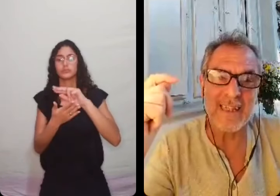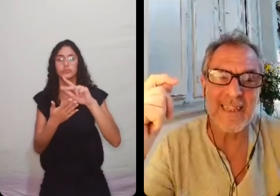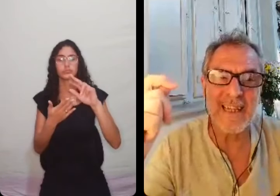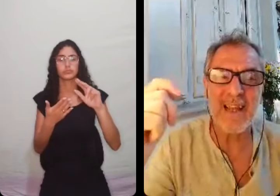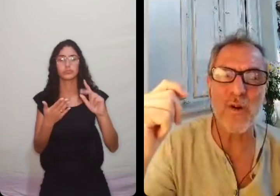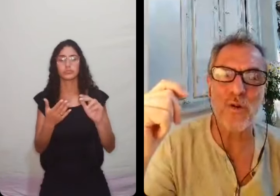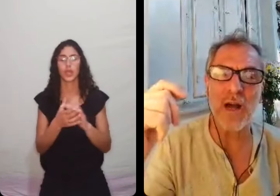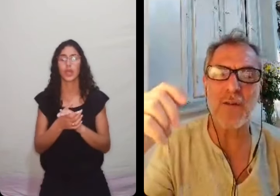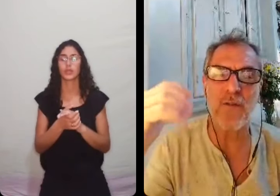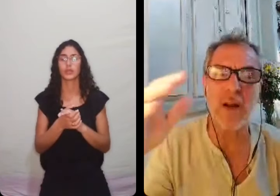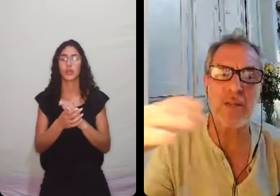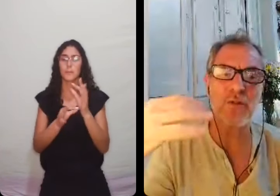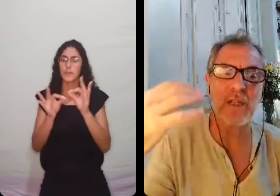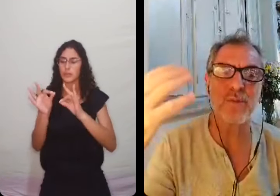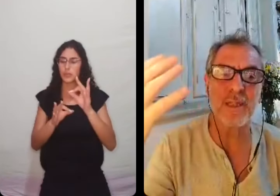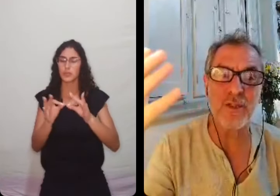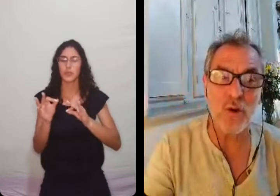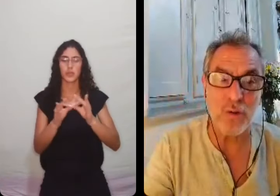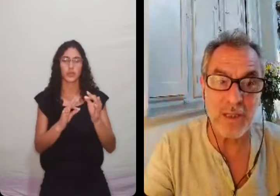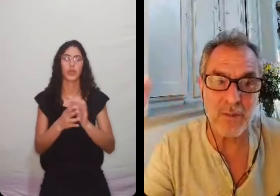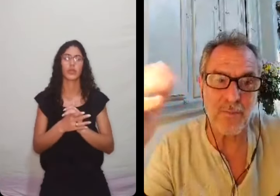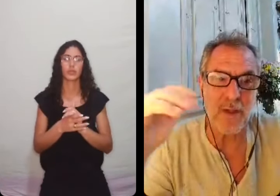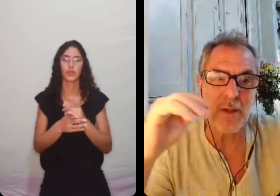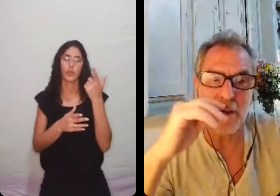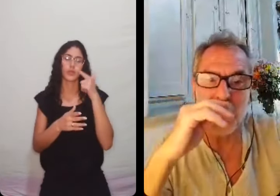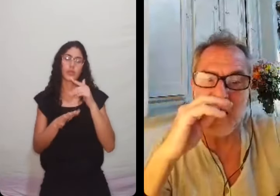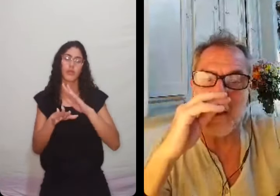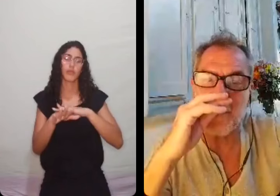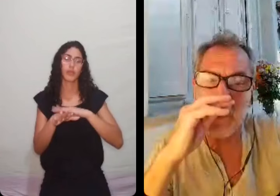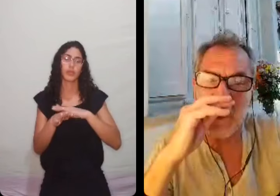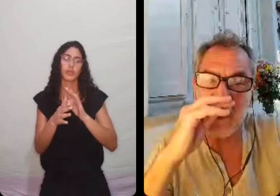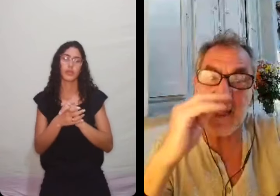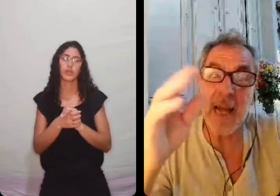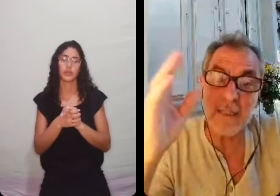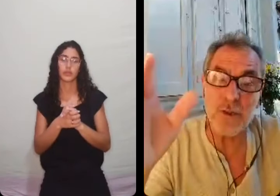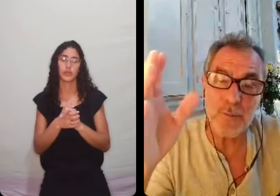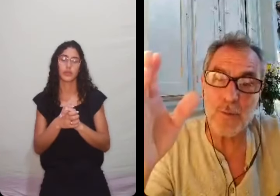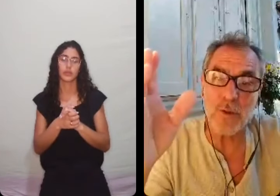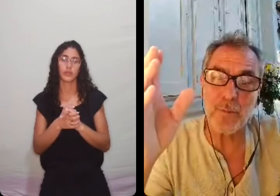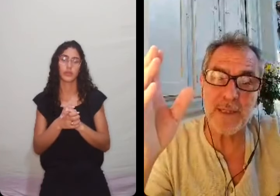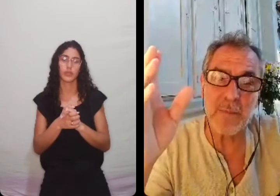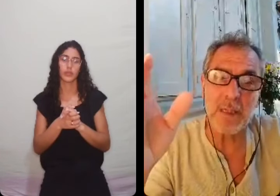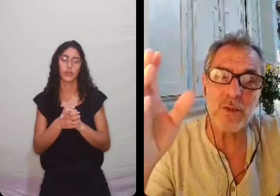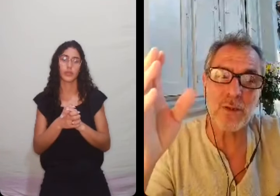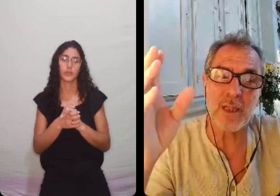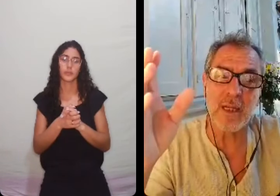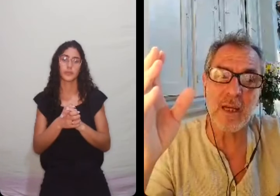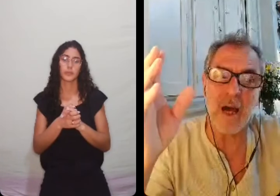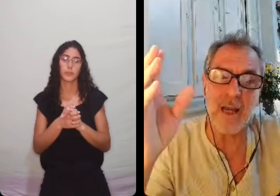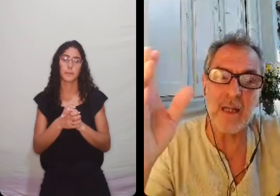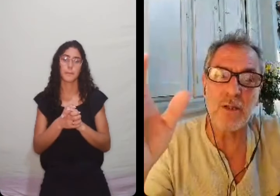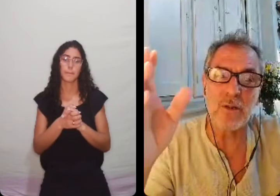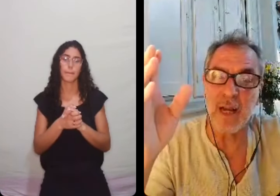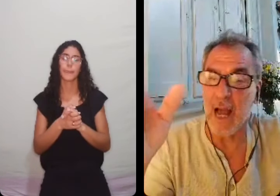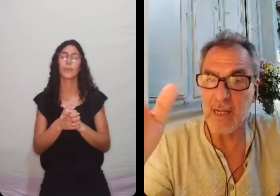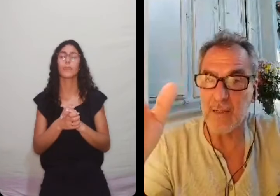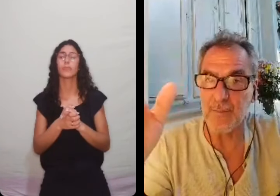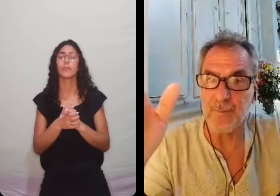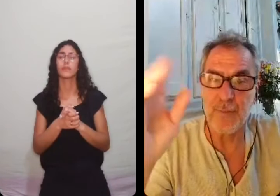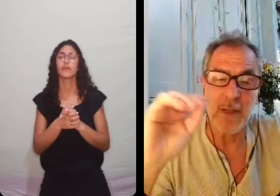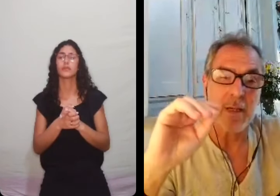a necessidade de colocar fora as nossas obsessões. Neste caso, o pensamento de Ailton